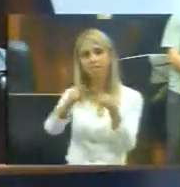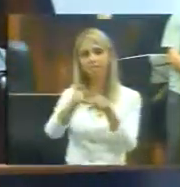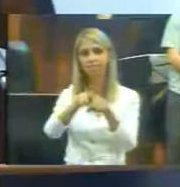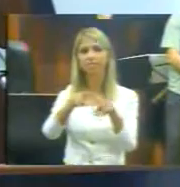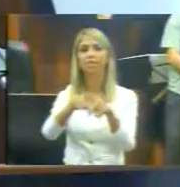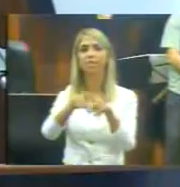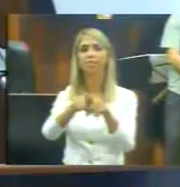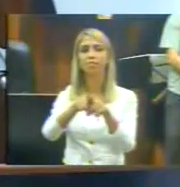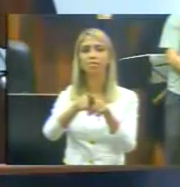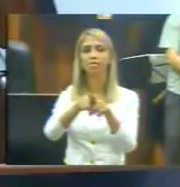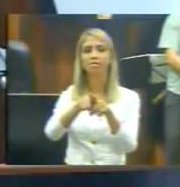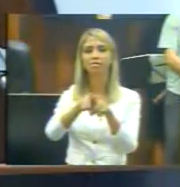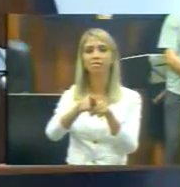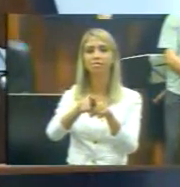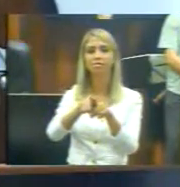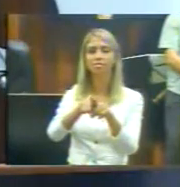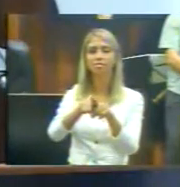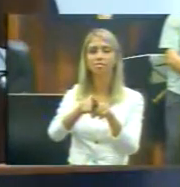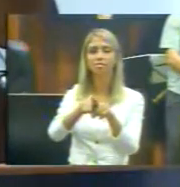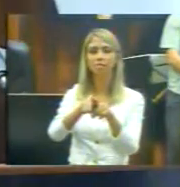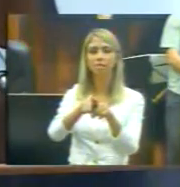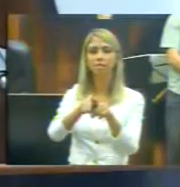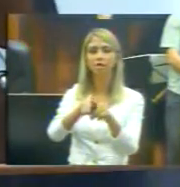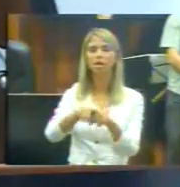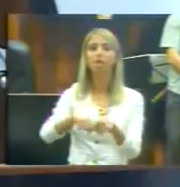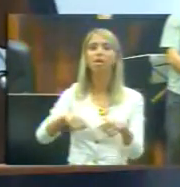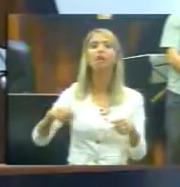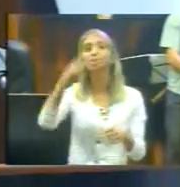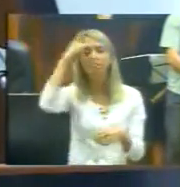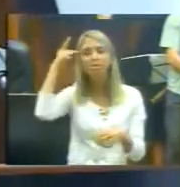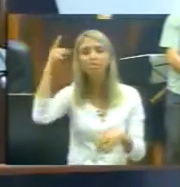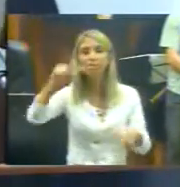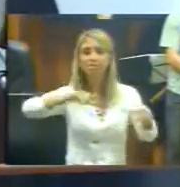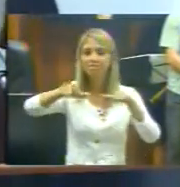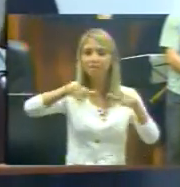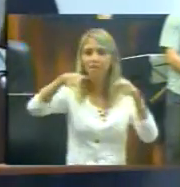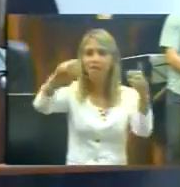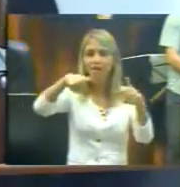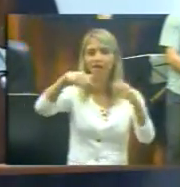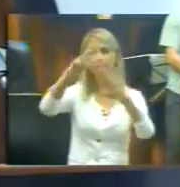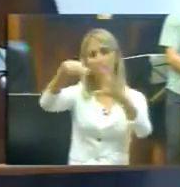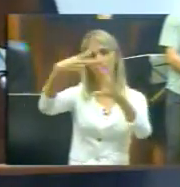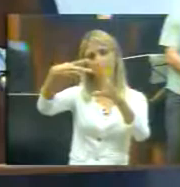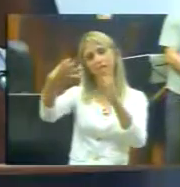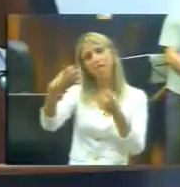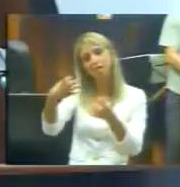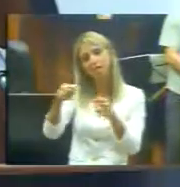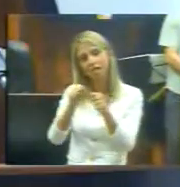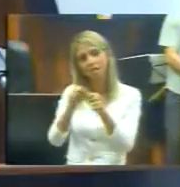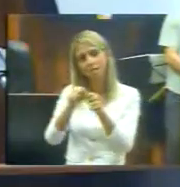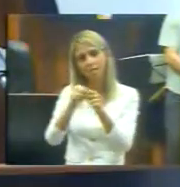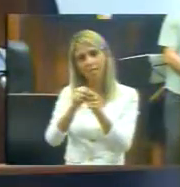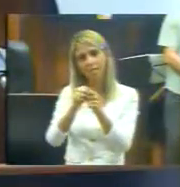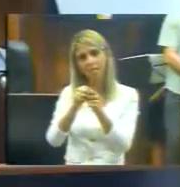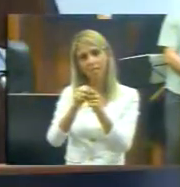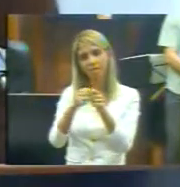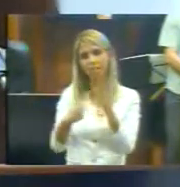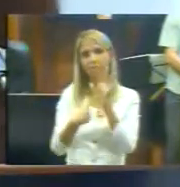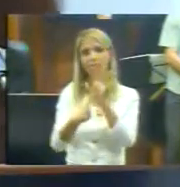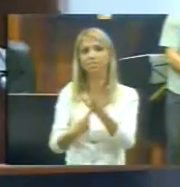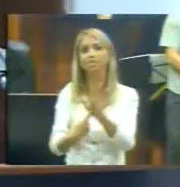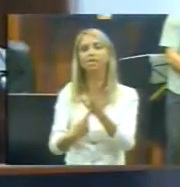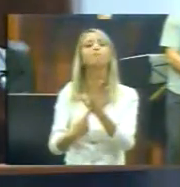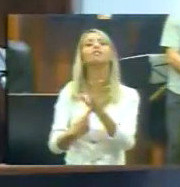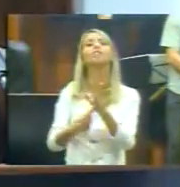a atenção que recebemos dos servidores desta casa e quero fazer isso elegendo a